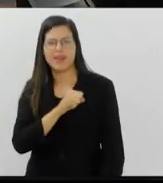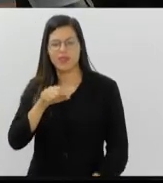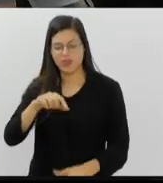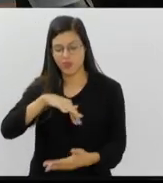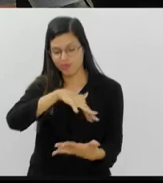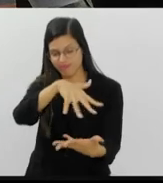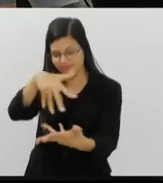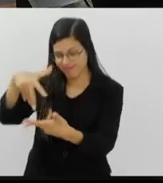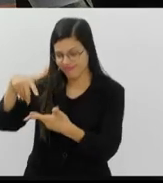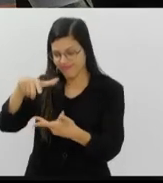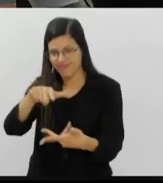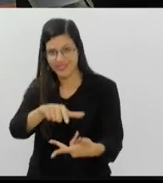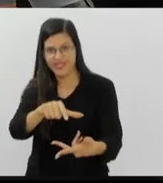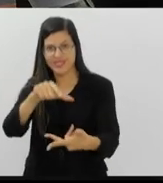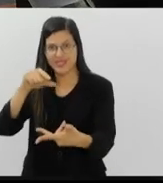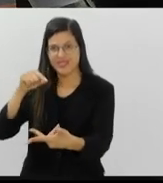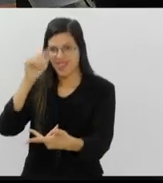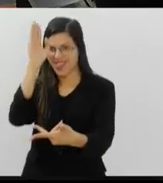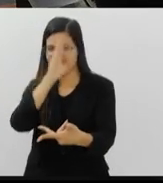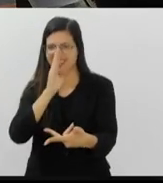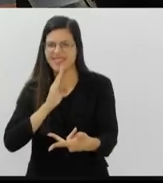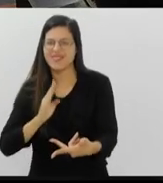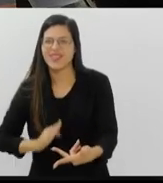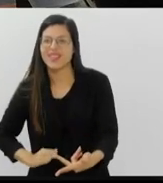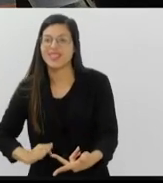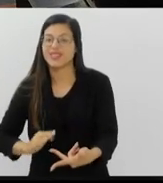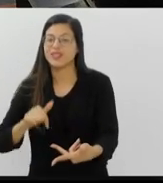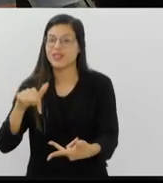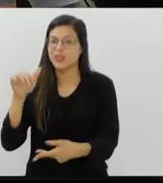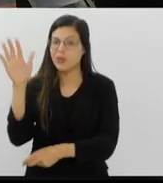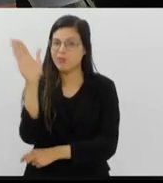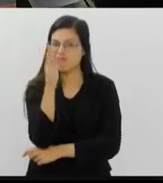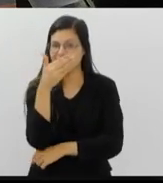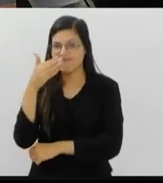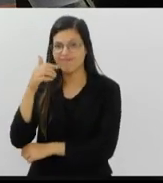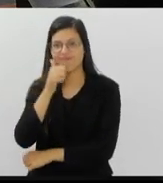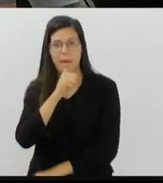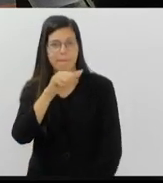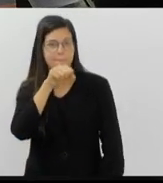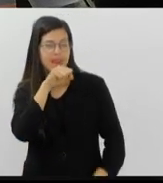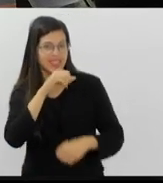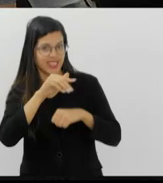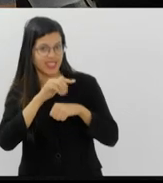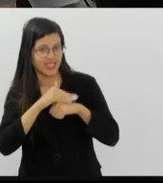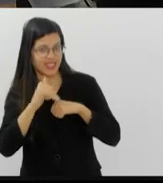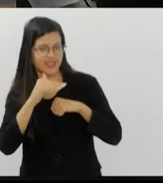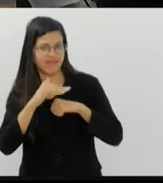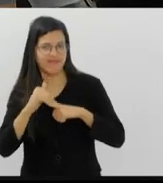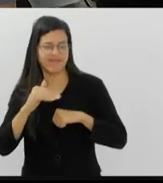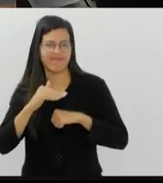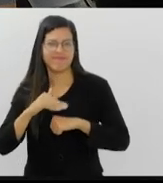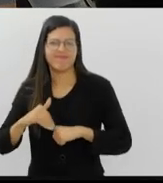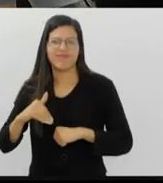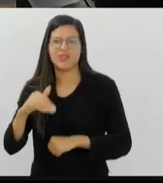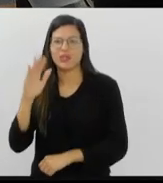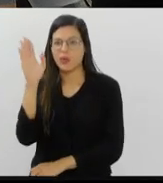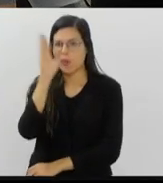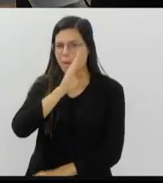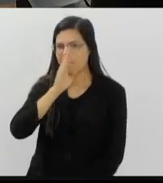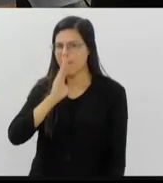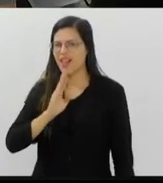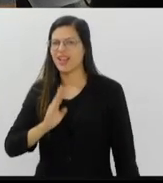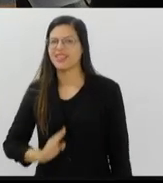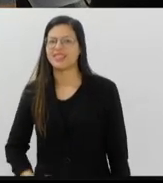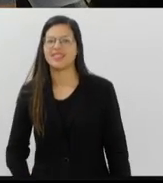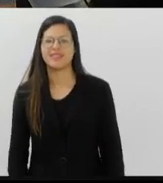vivas do Brasil, a pátria amada, dos filhos desse sol, das mães gentil, pátria amada, Brasil.